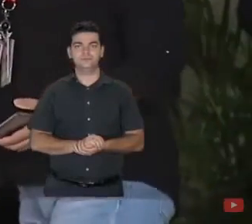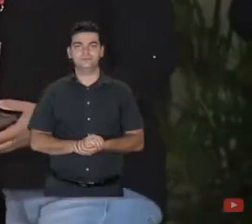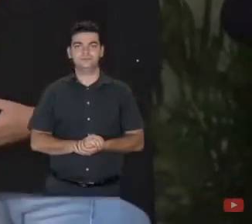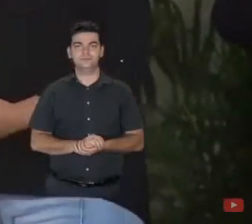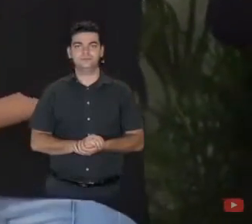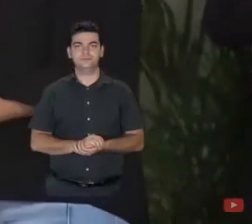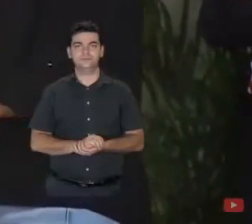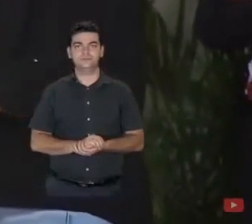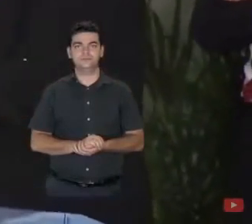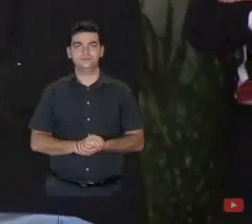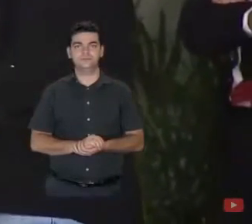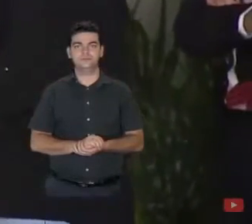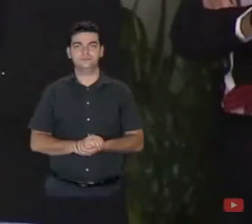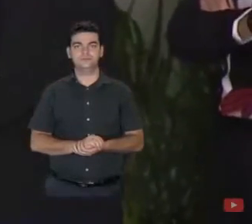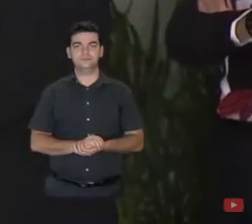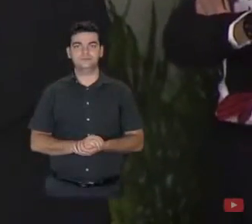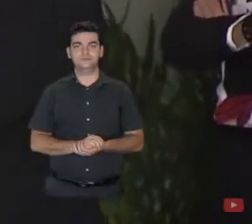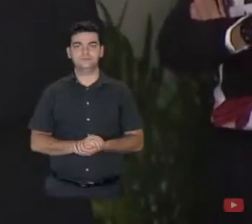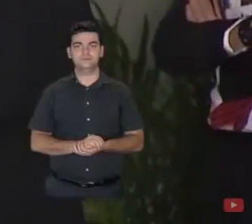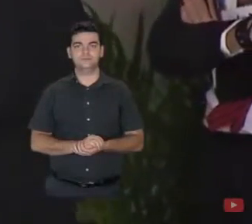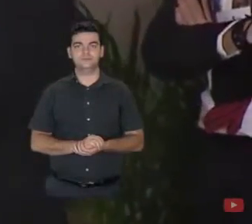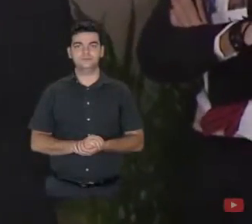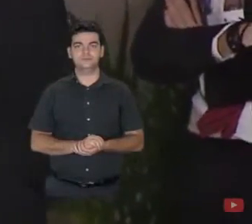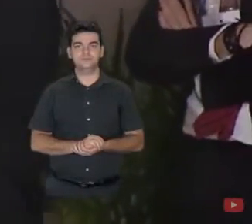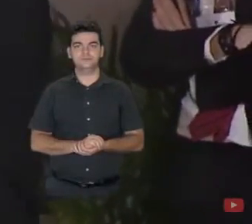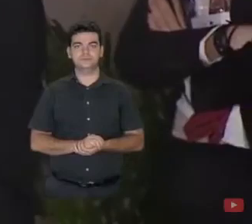Boa noite, ministro.